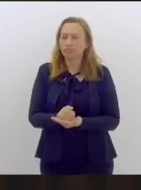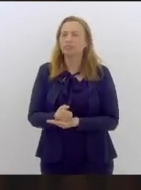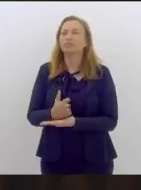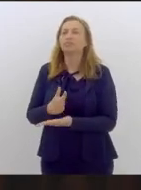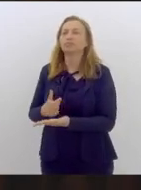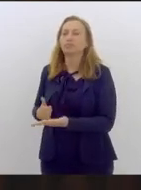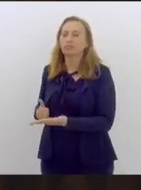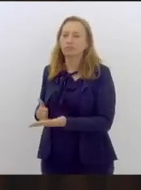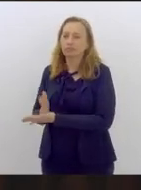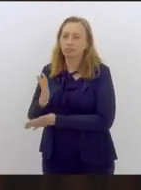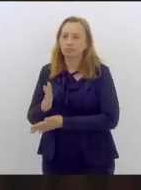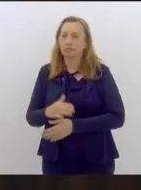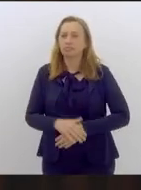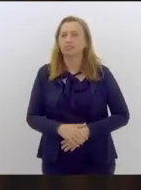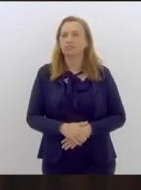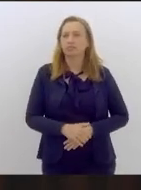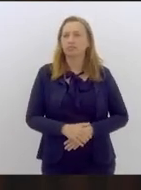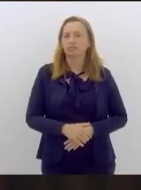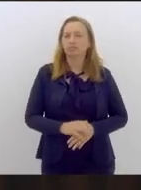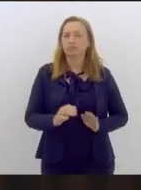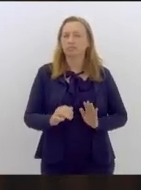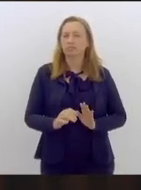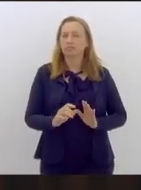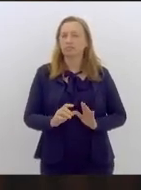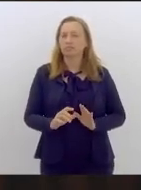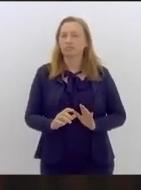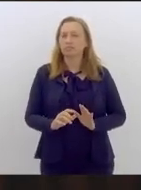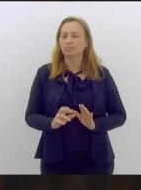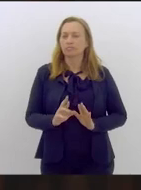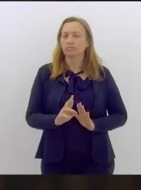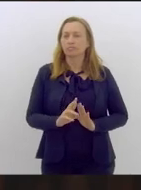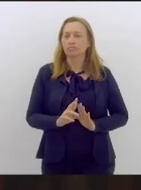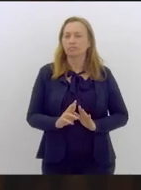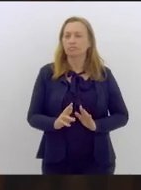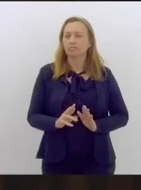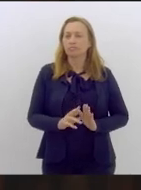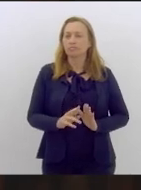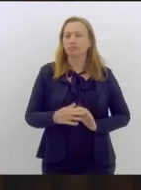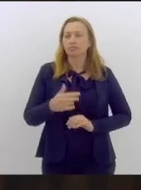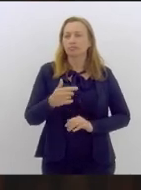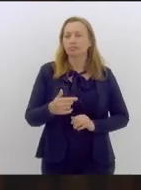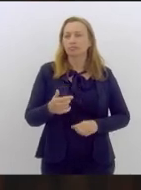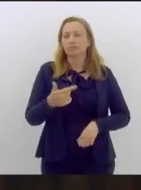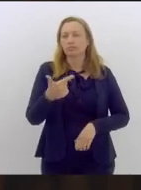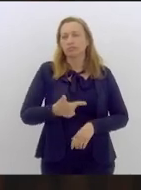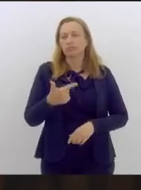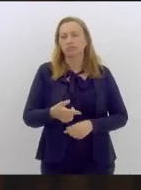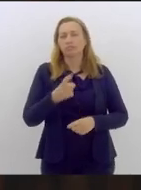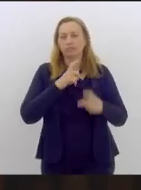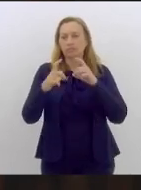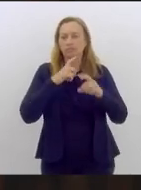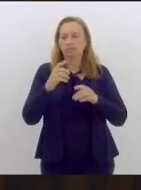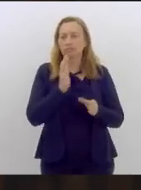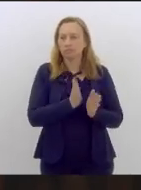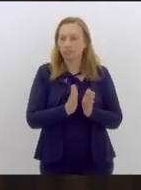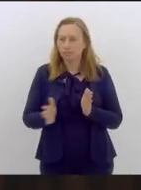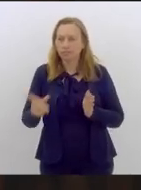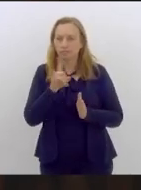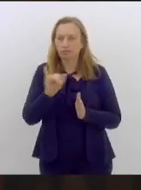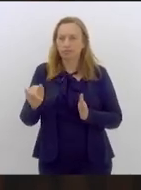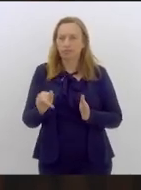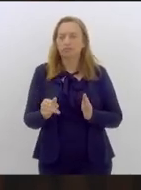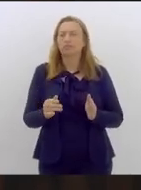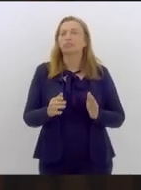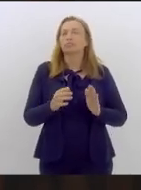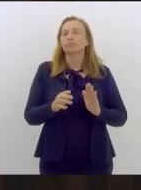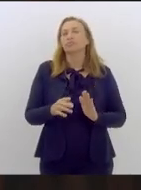permaneçam como estão. Aprovado, vai a redação do vencido para a segunda discussão. Incluído na ordem do dia, de